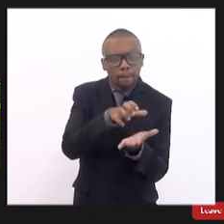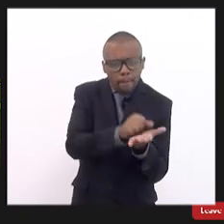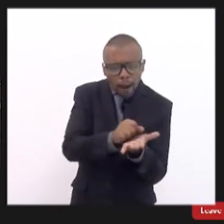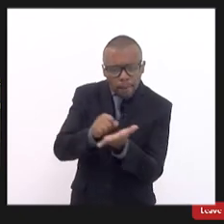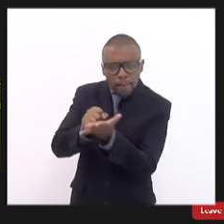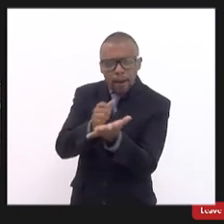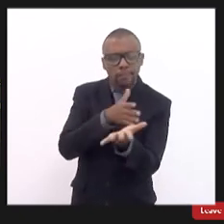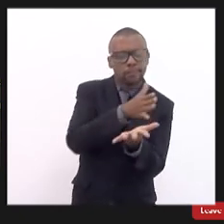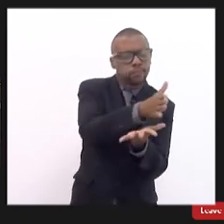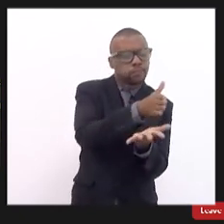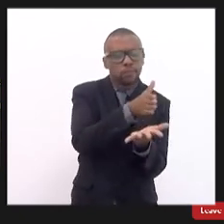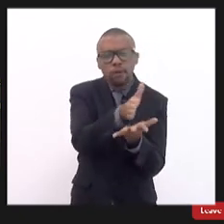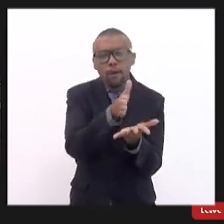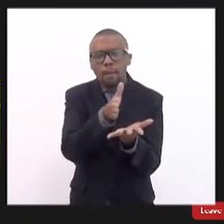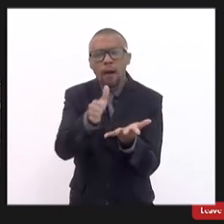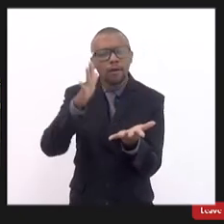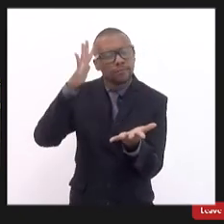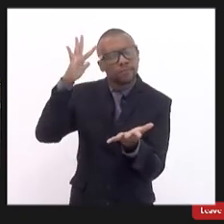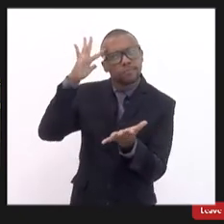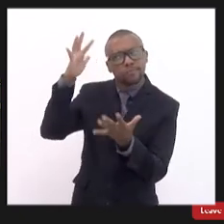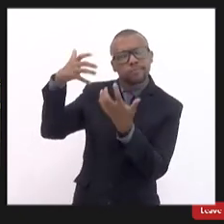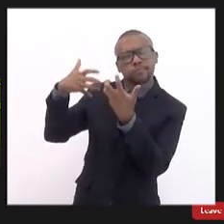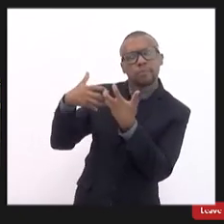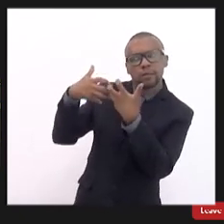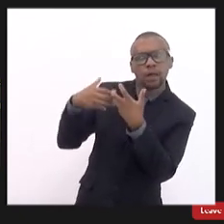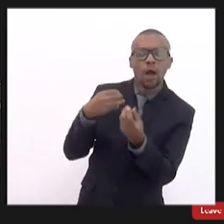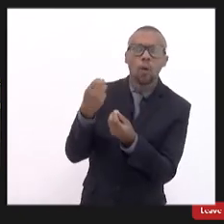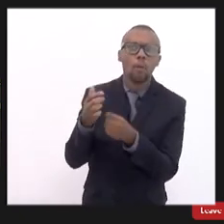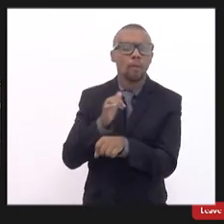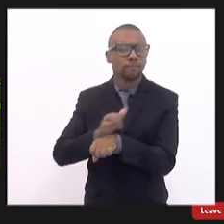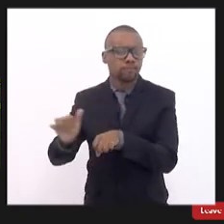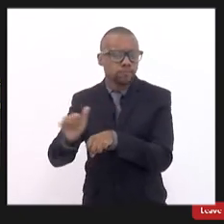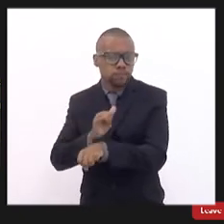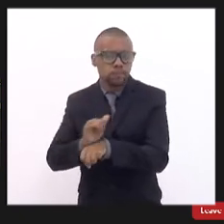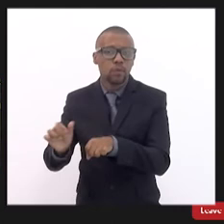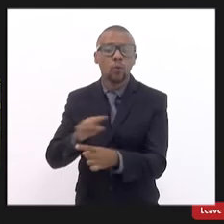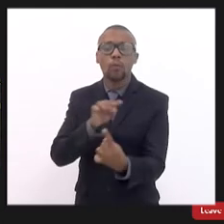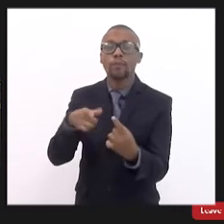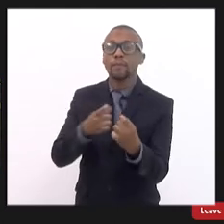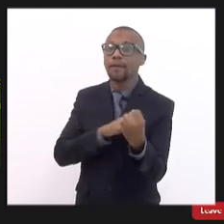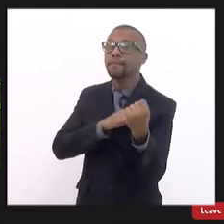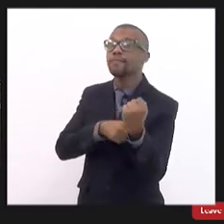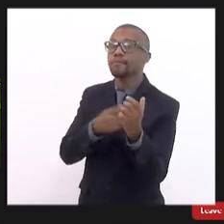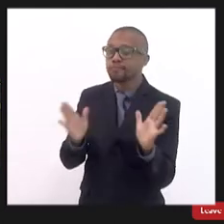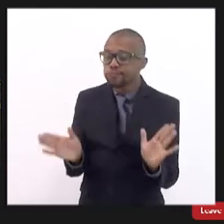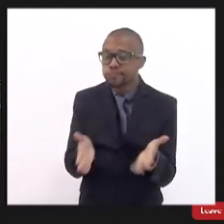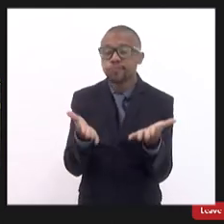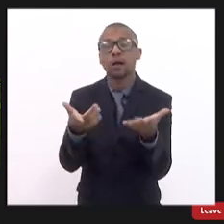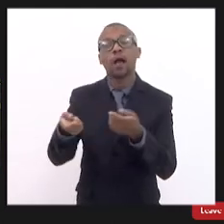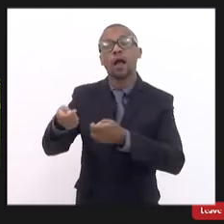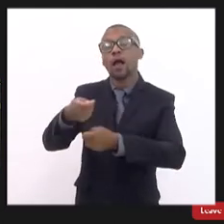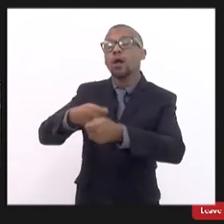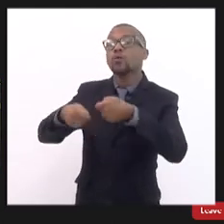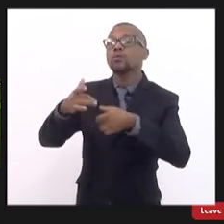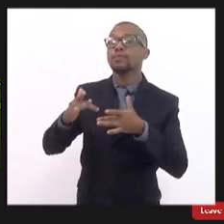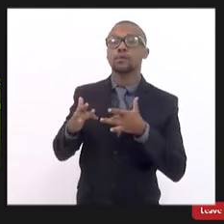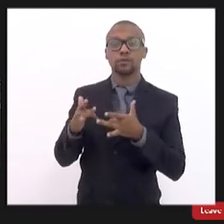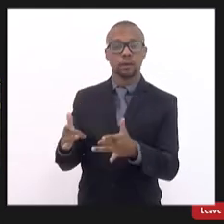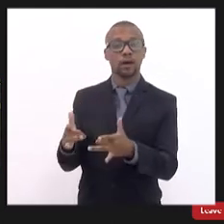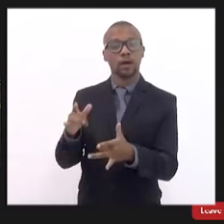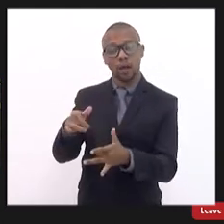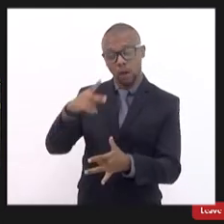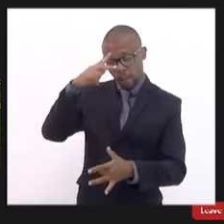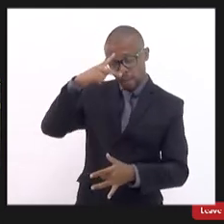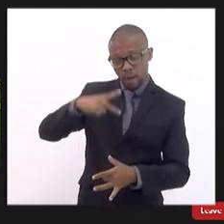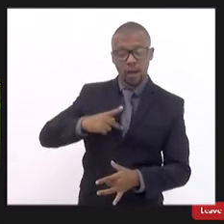gargalos, pensar como aperfeiçoar os mecanismos para fortalecer a economia solidária. Né? Acho que a economia solidária é autogestão,